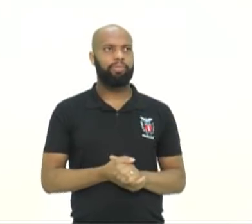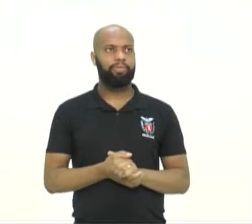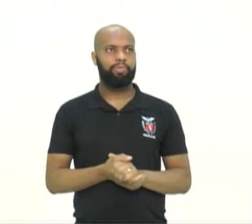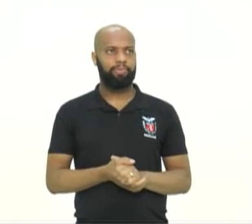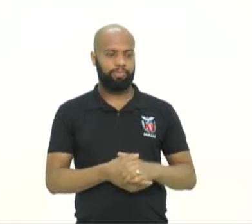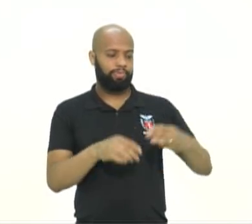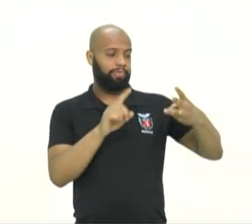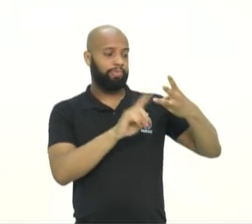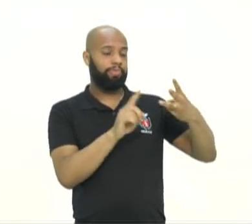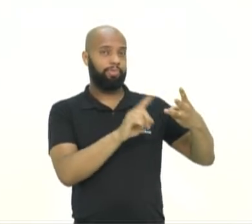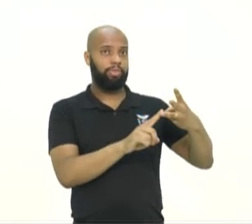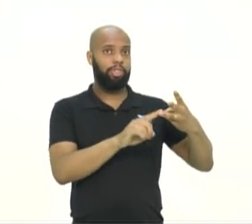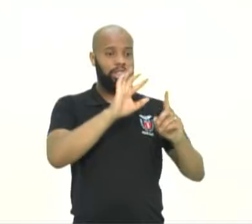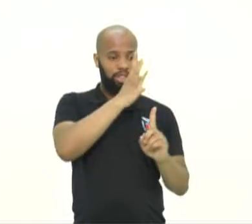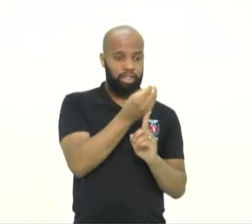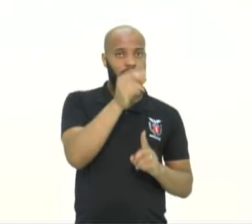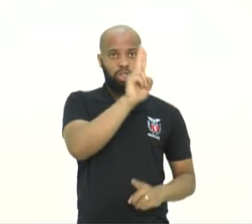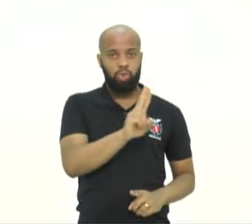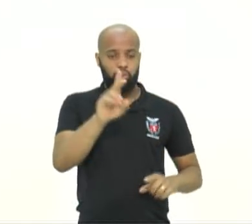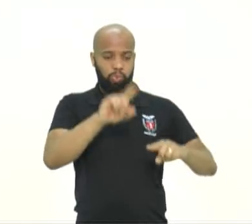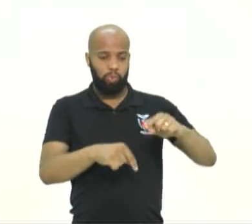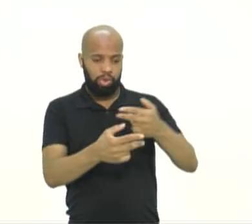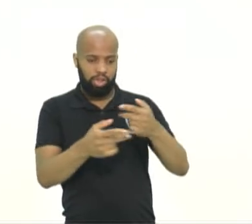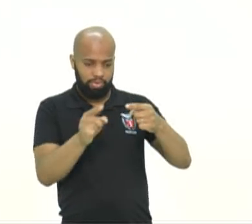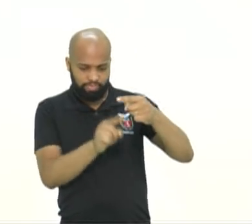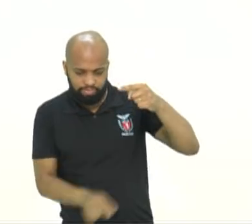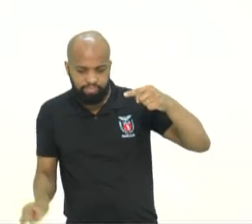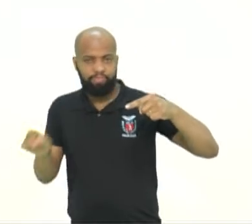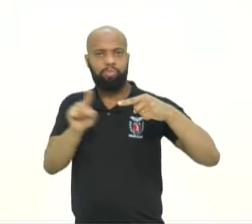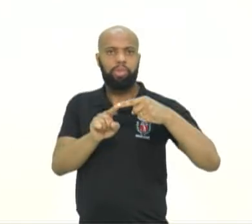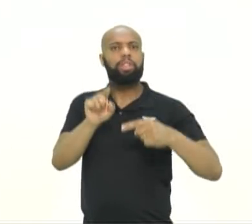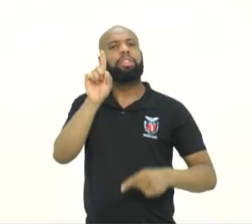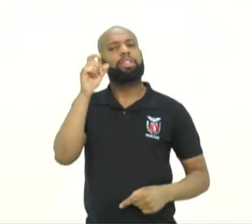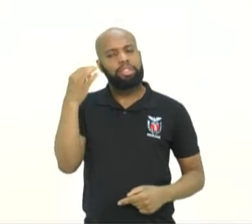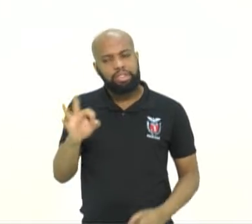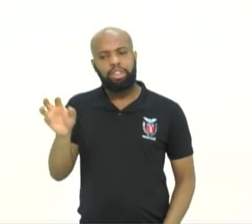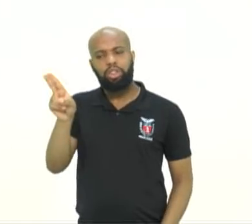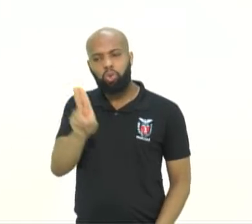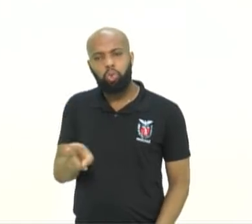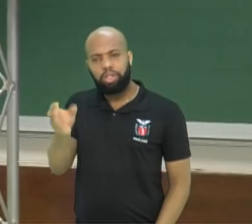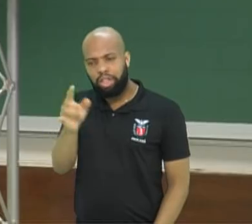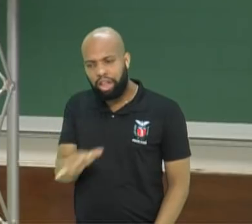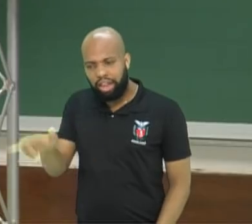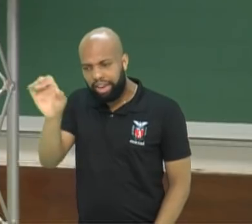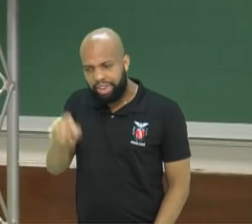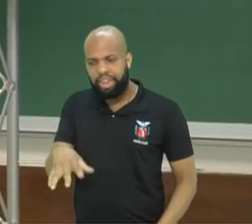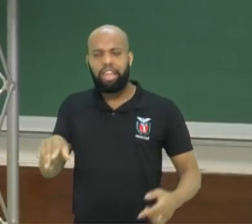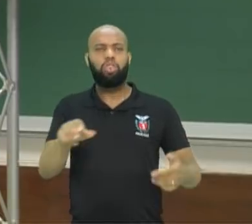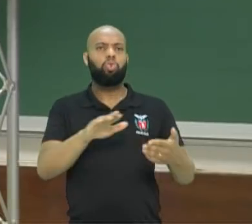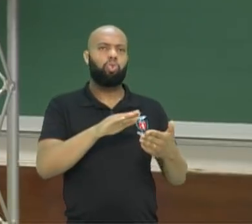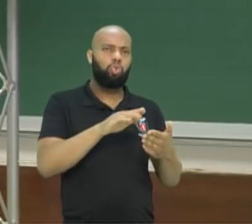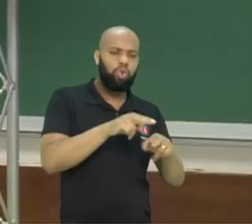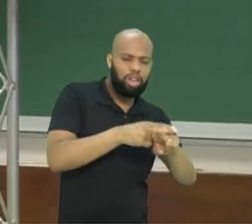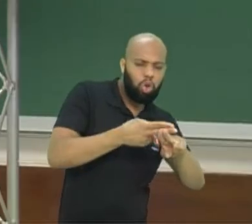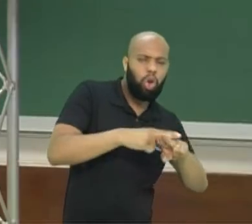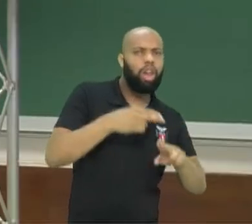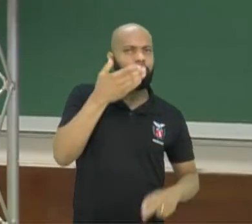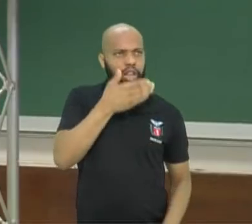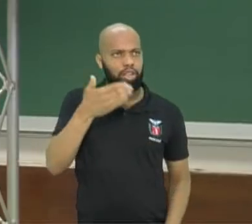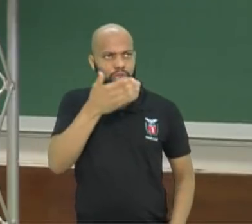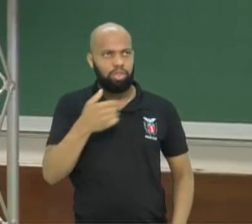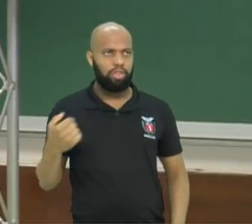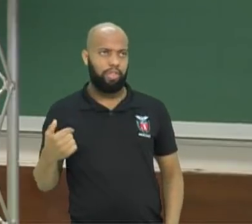suas artes usa material reciclado e isso, né, usa lixo, usa açúcar, usa chocolate. E ele veio ao Brasil